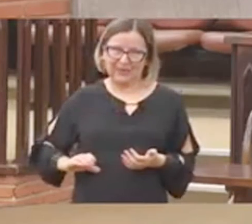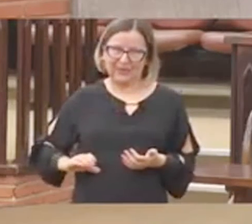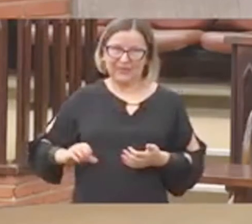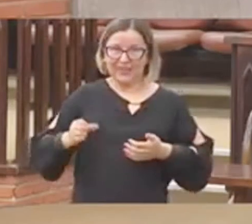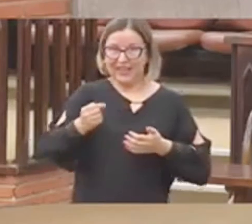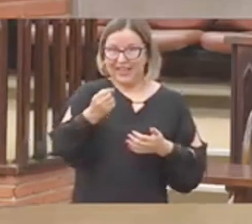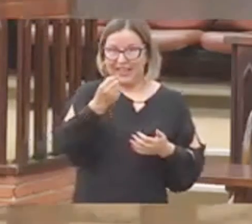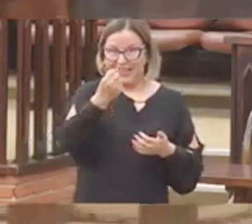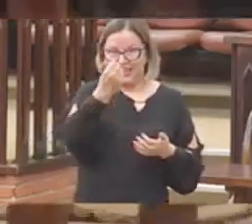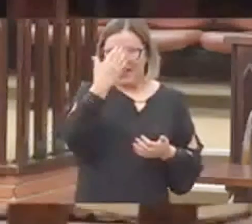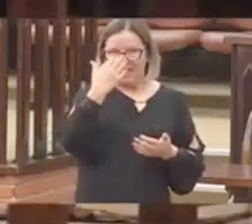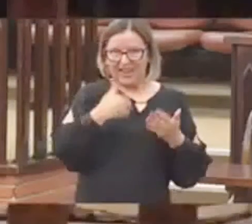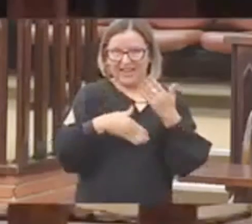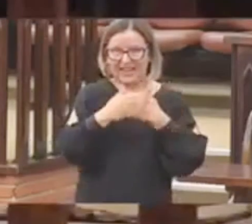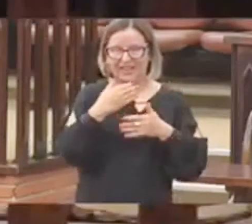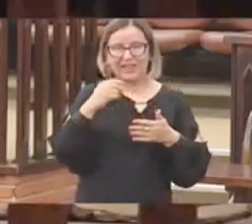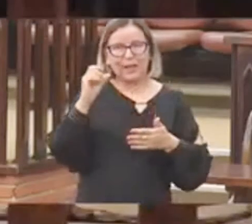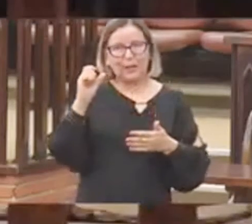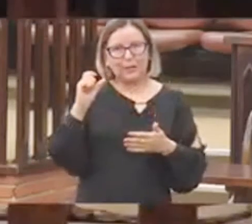de Deus.